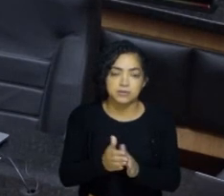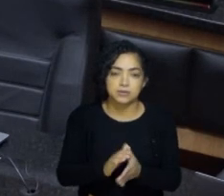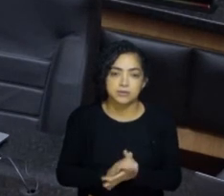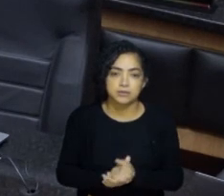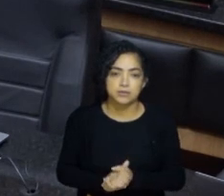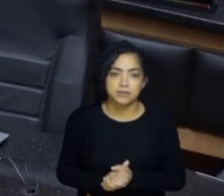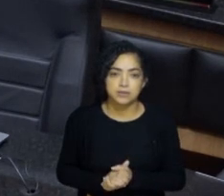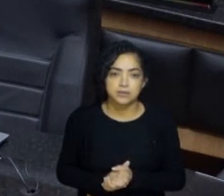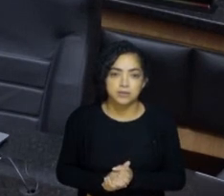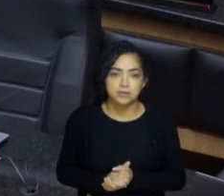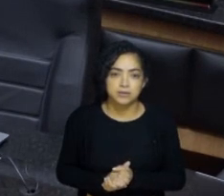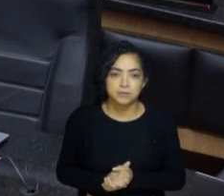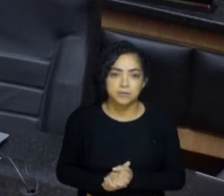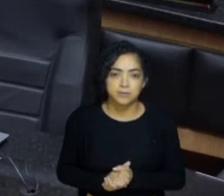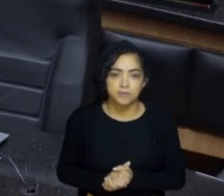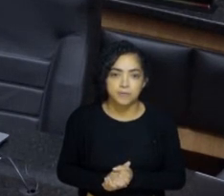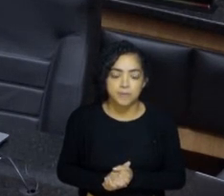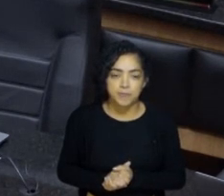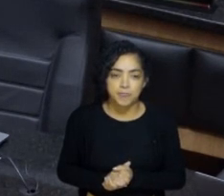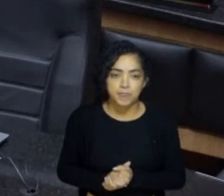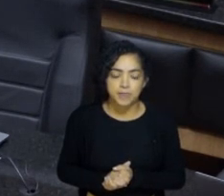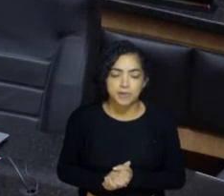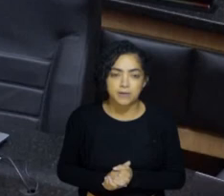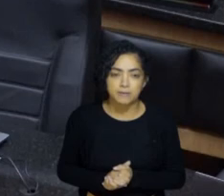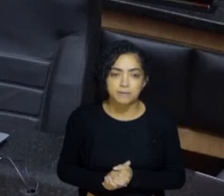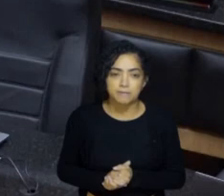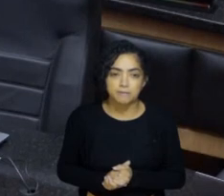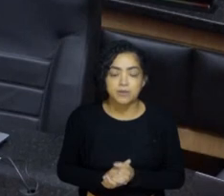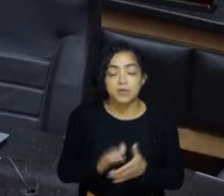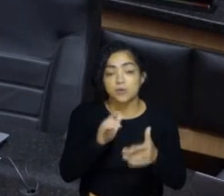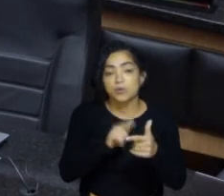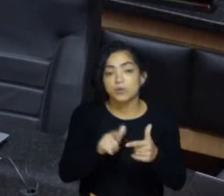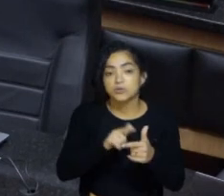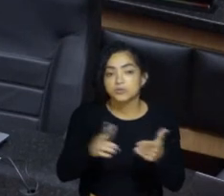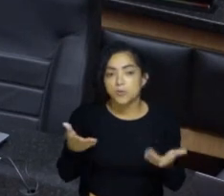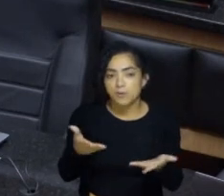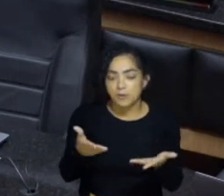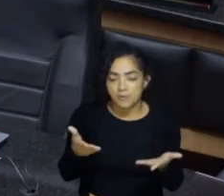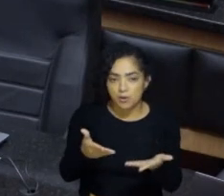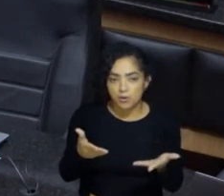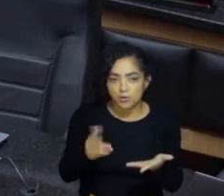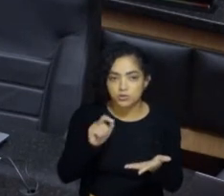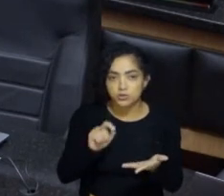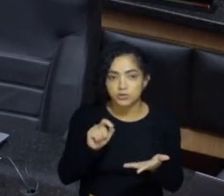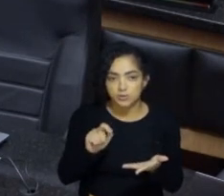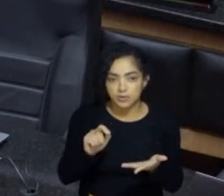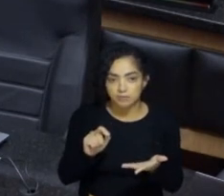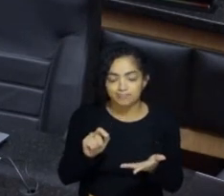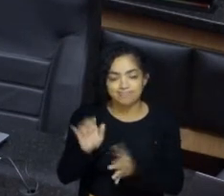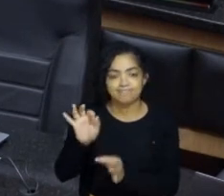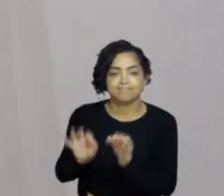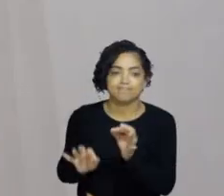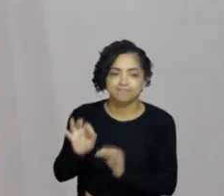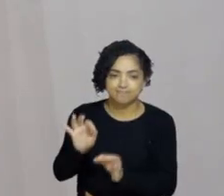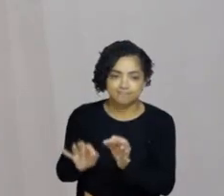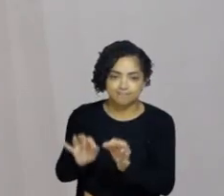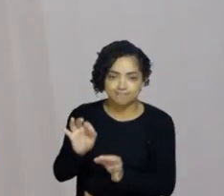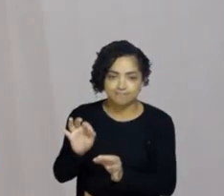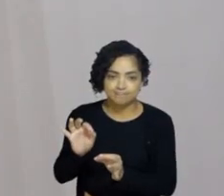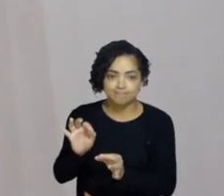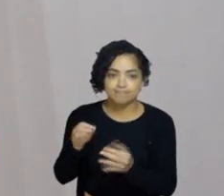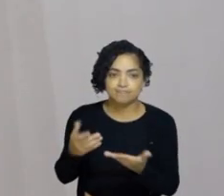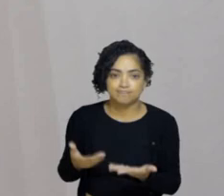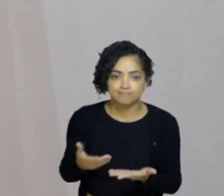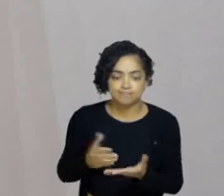pela abordagem. O grande problema hoje é a justiça, é a audiência